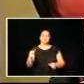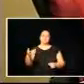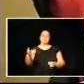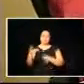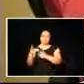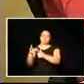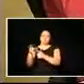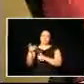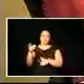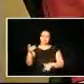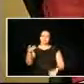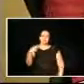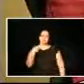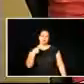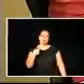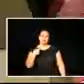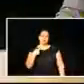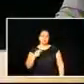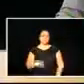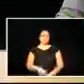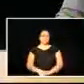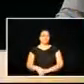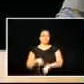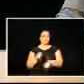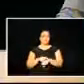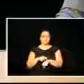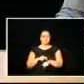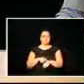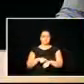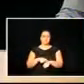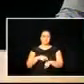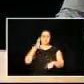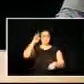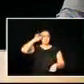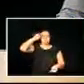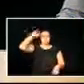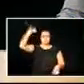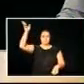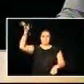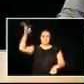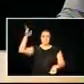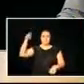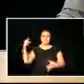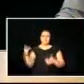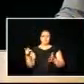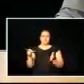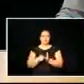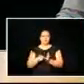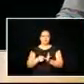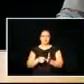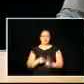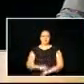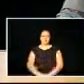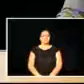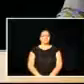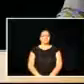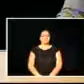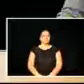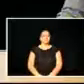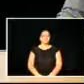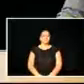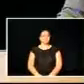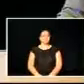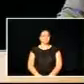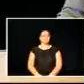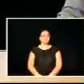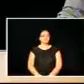senhor da razão. E quero deixar claro aqui, nesse plenário, que essa situação, presidente, dos vereadores, acaba de ser um